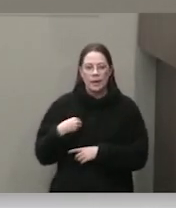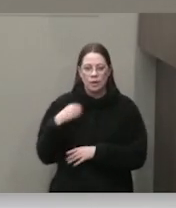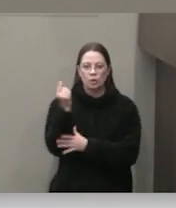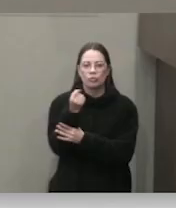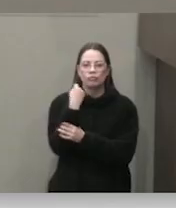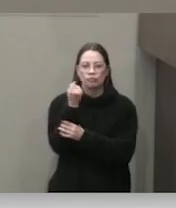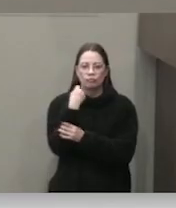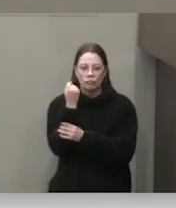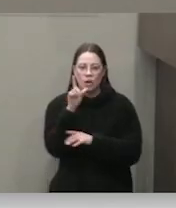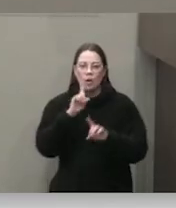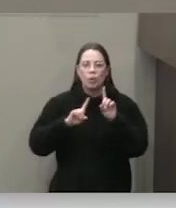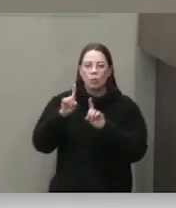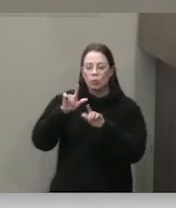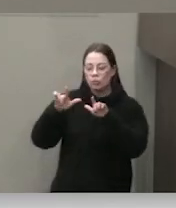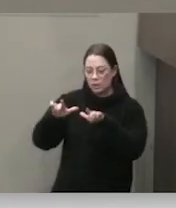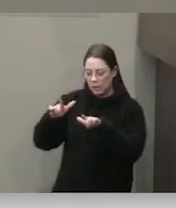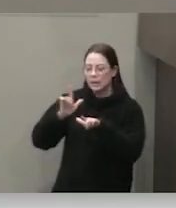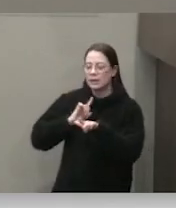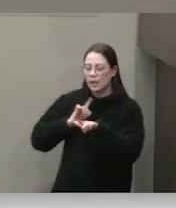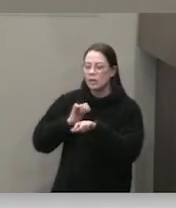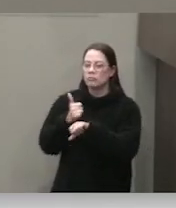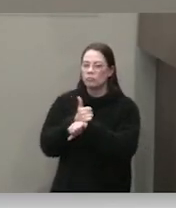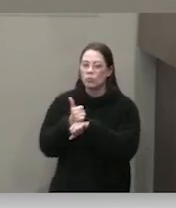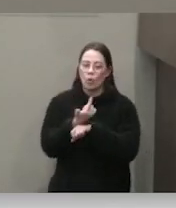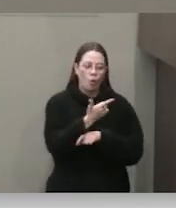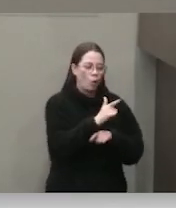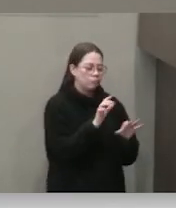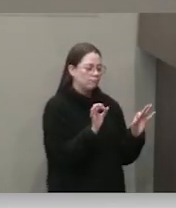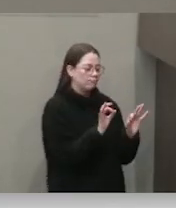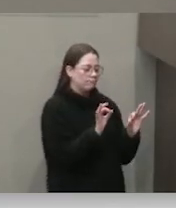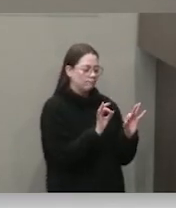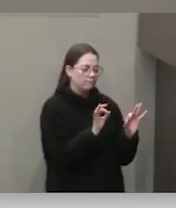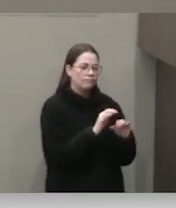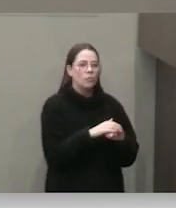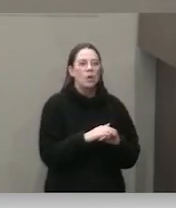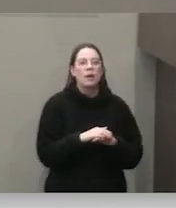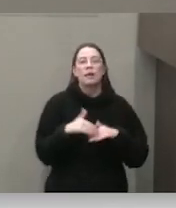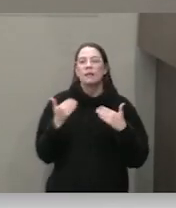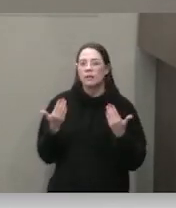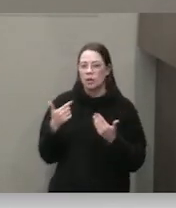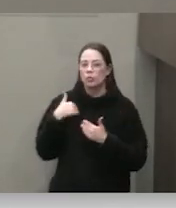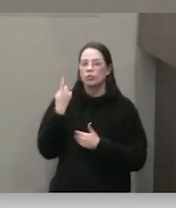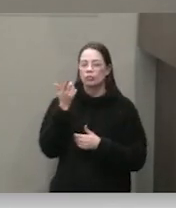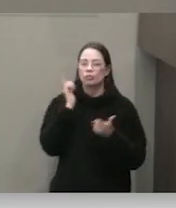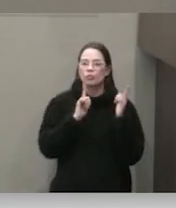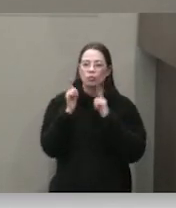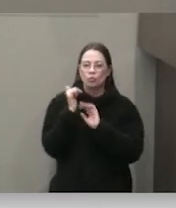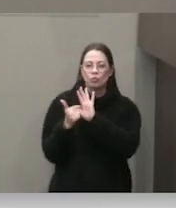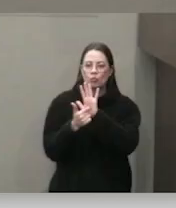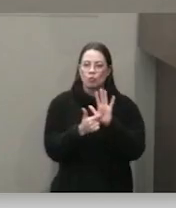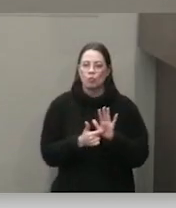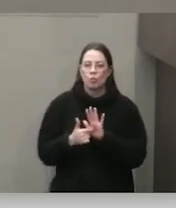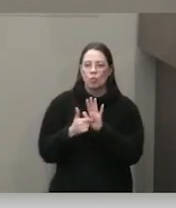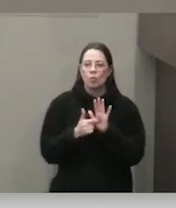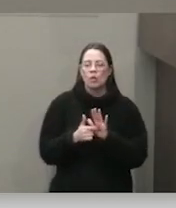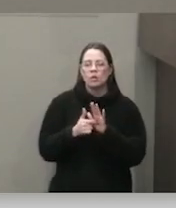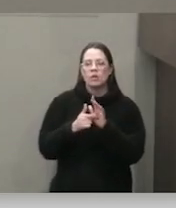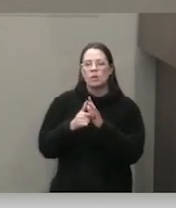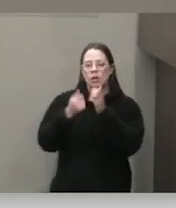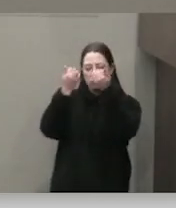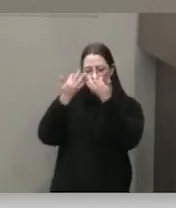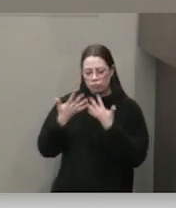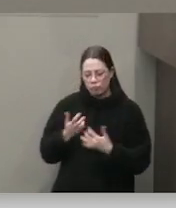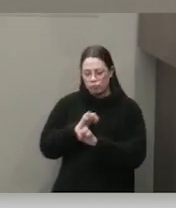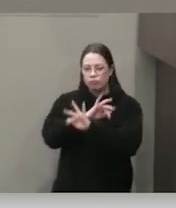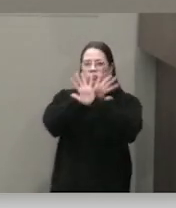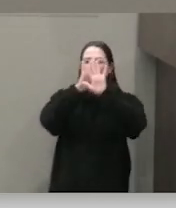algumas unidades a gente tem alguns profissionais, em outras tem outros. Então, assim, a gente consegue trazer uma transparência